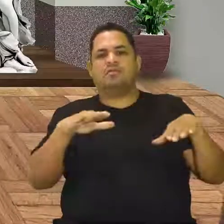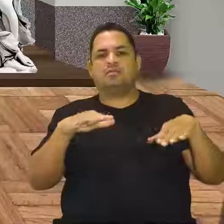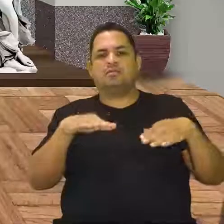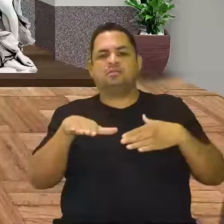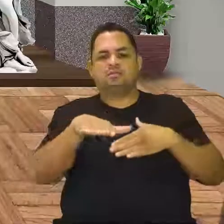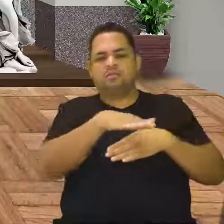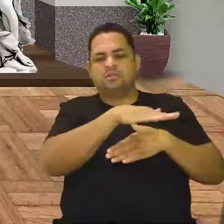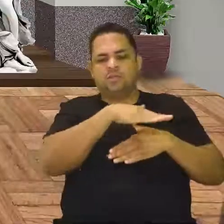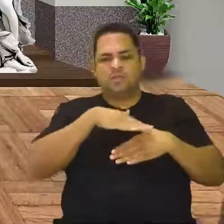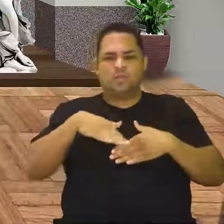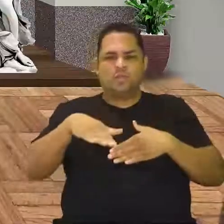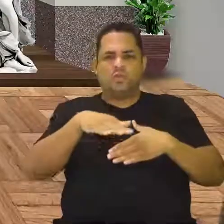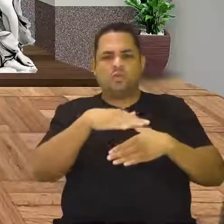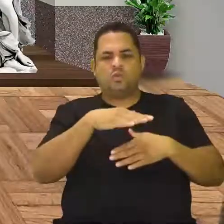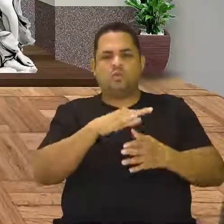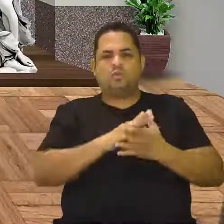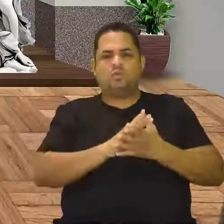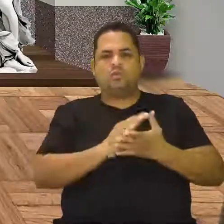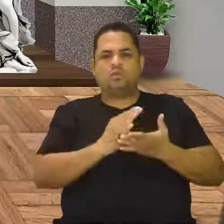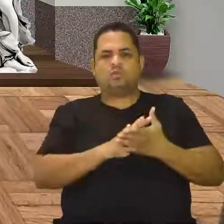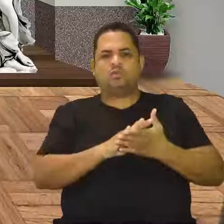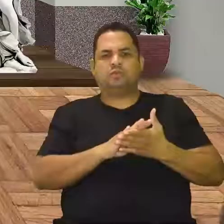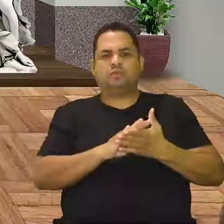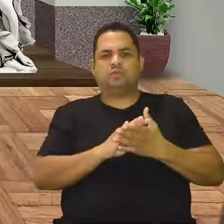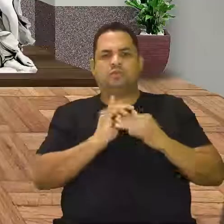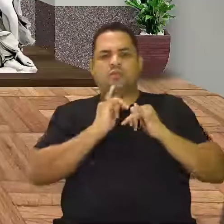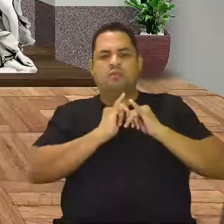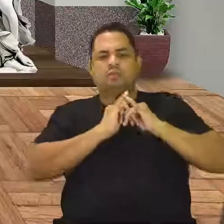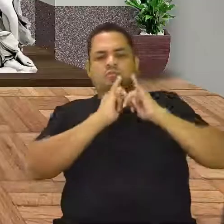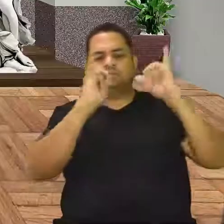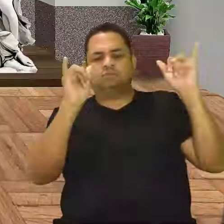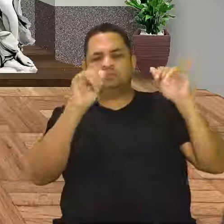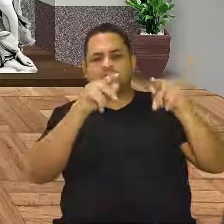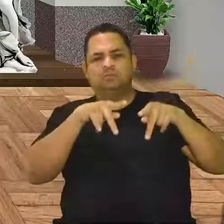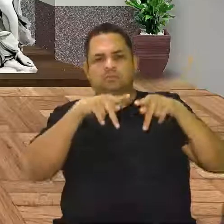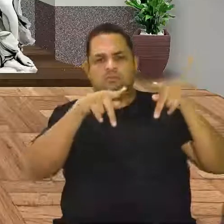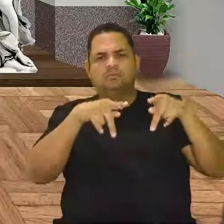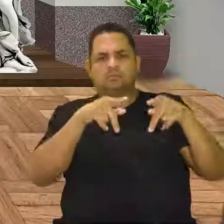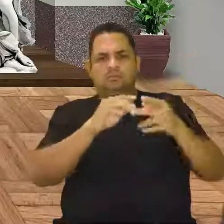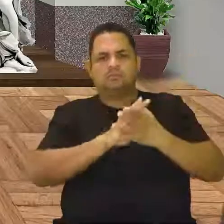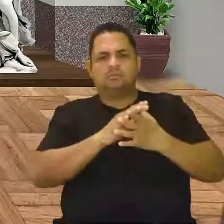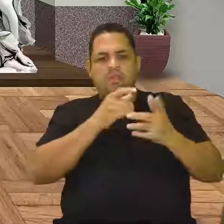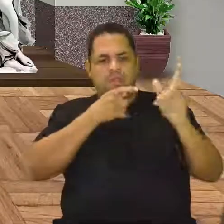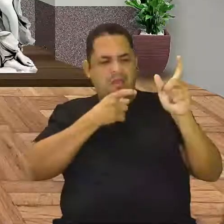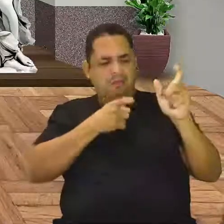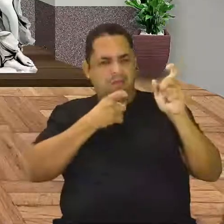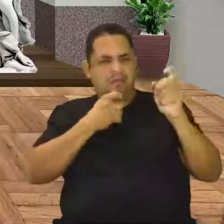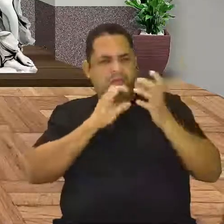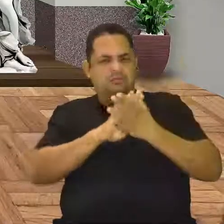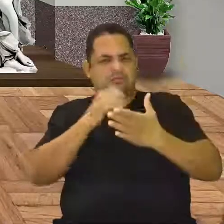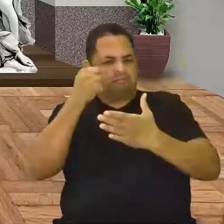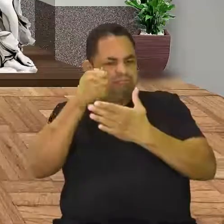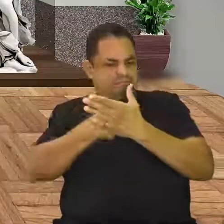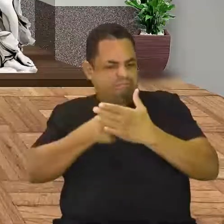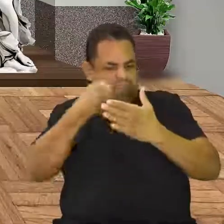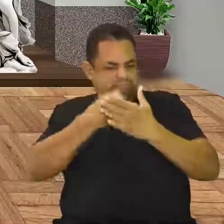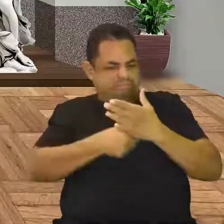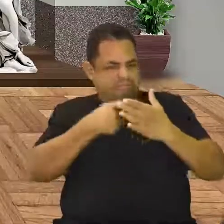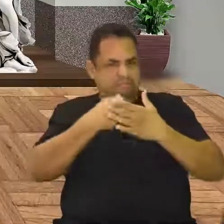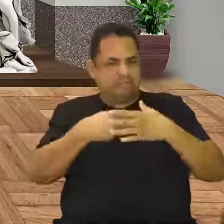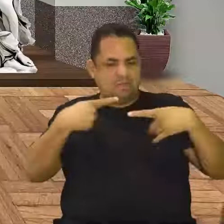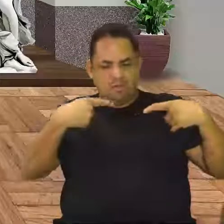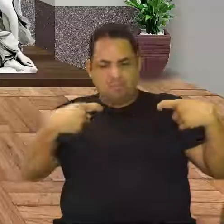toda a viu da terra está ali convocou a população para se armar e defender